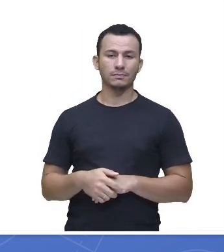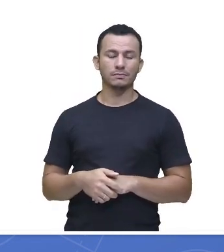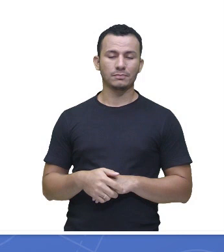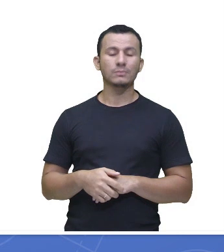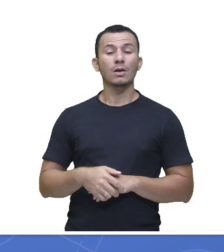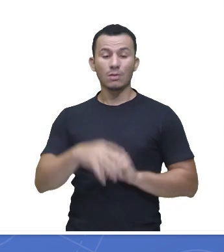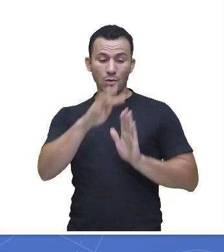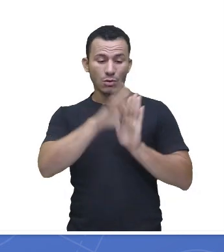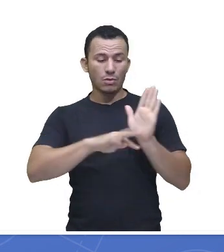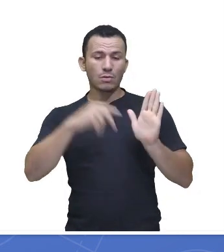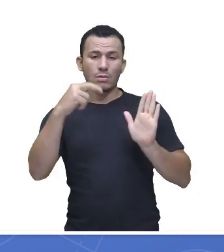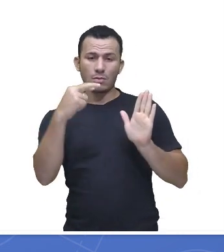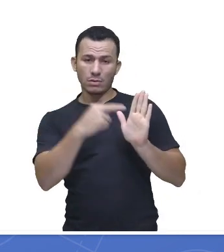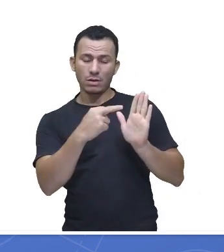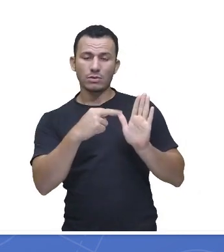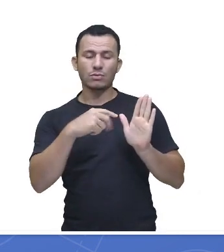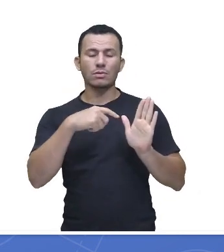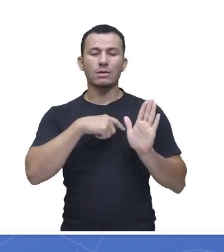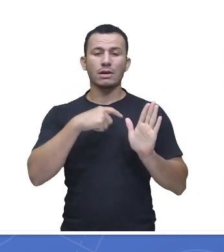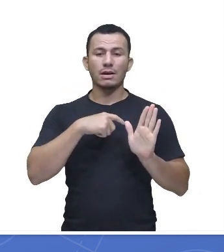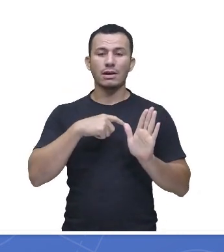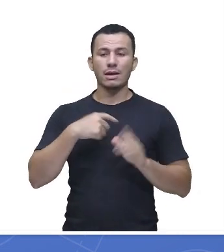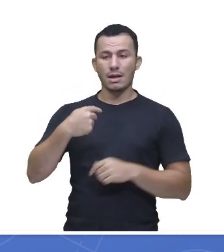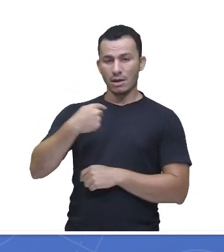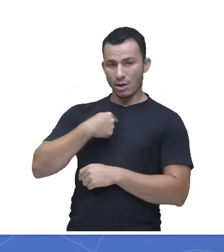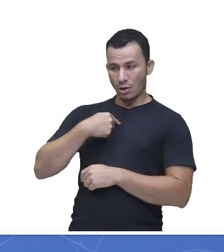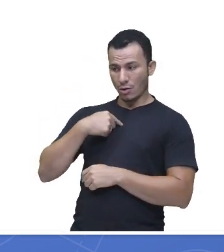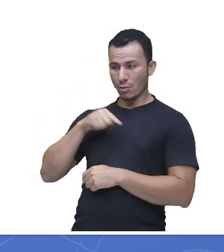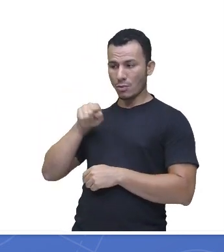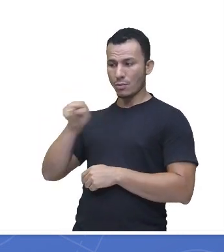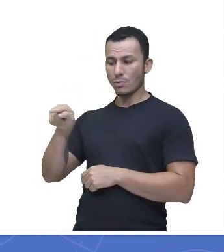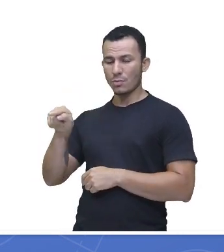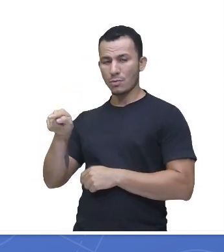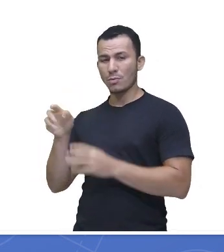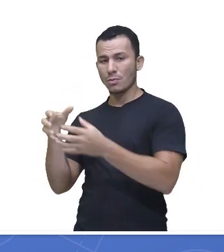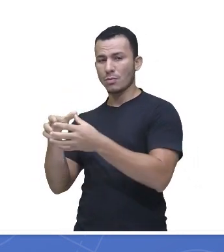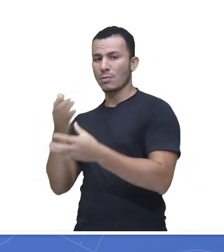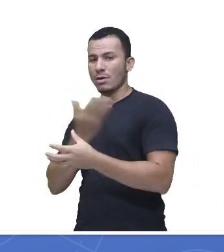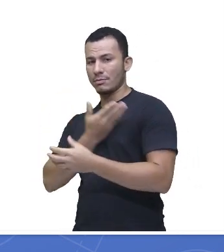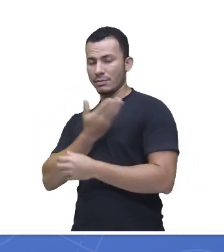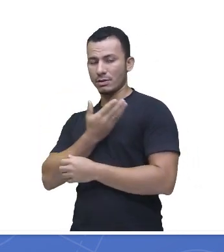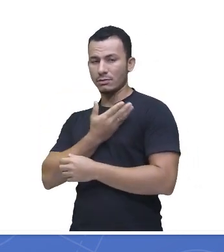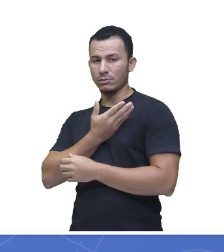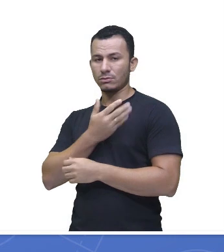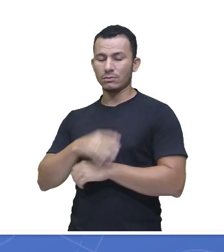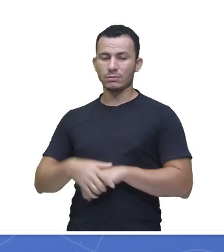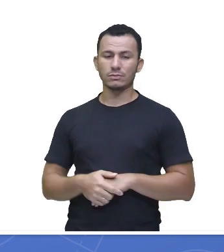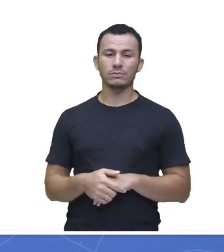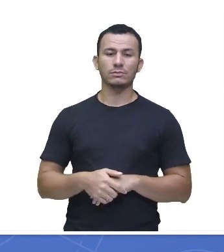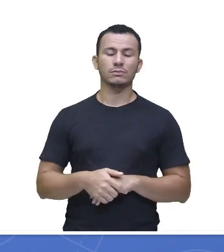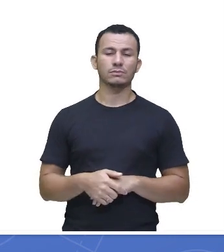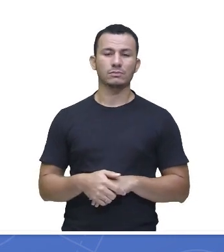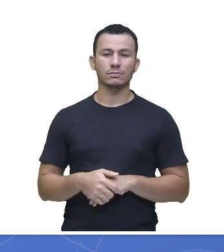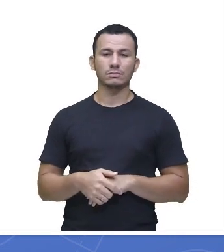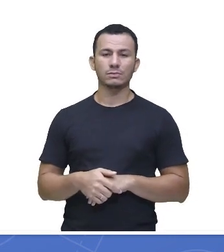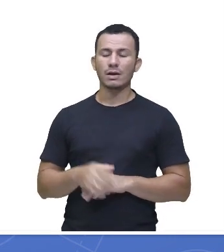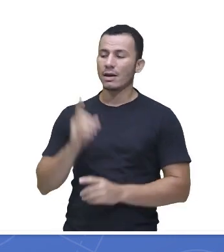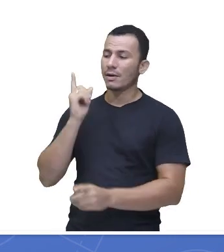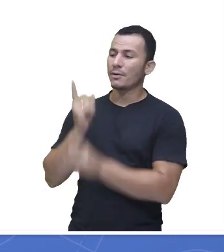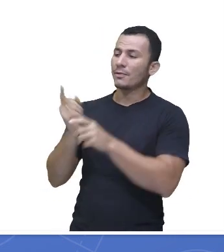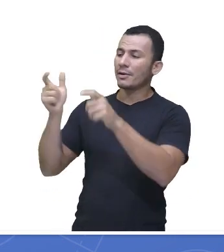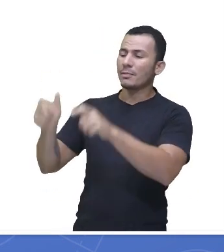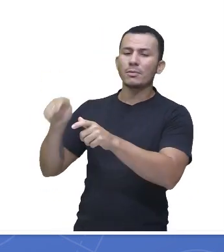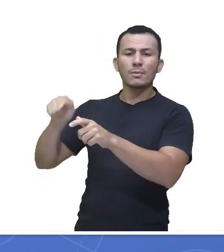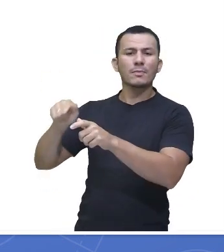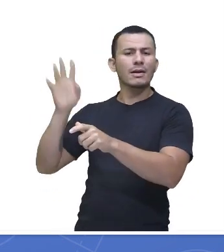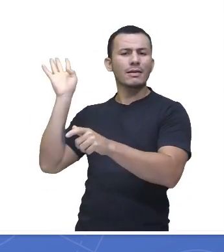do texto, eu e uns colegas, veja, eu e uns colegas descobrimos um lugar